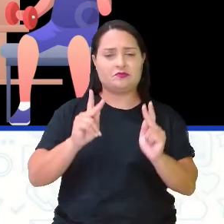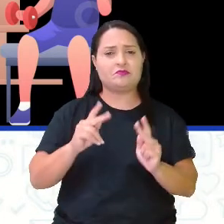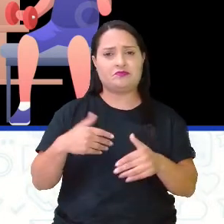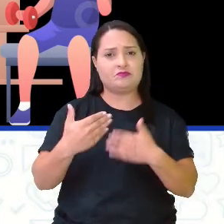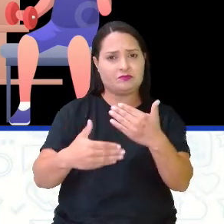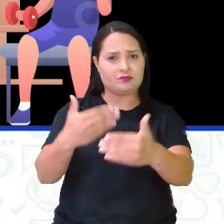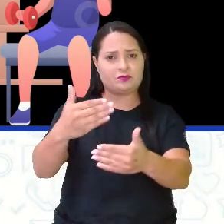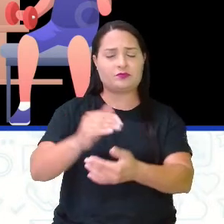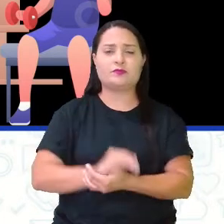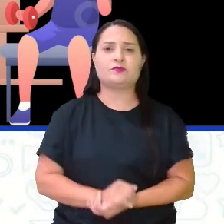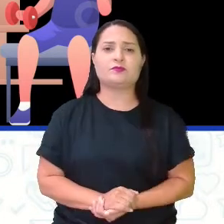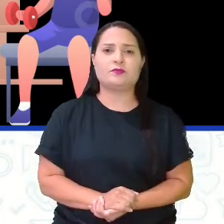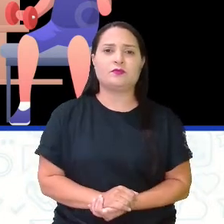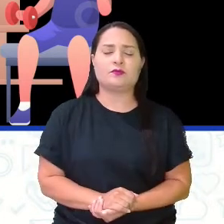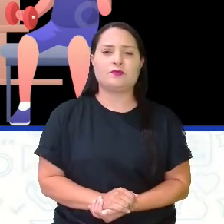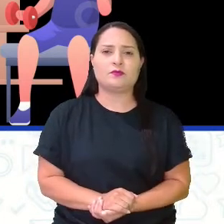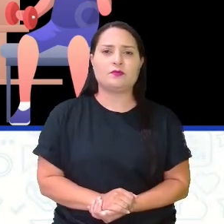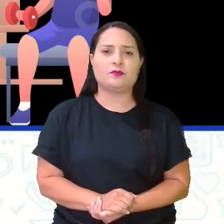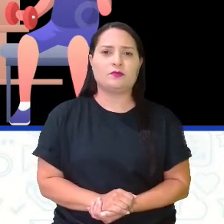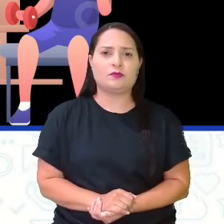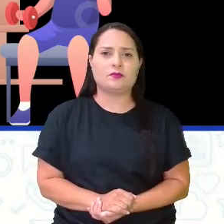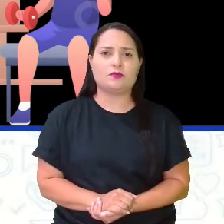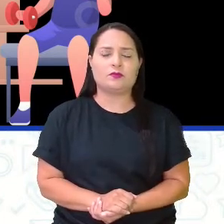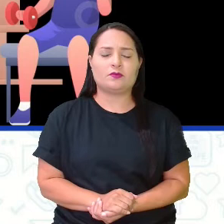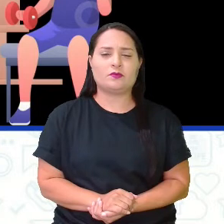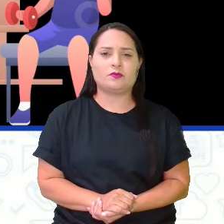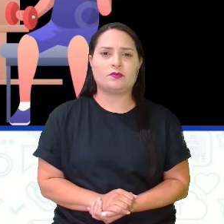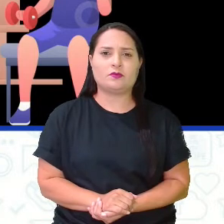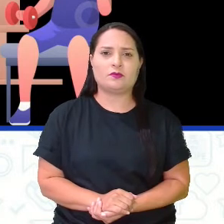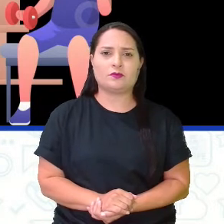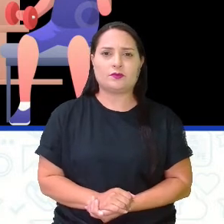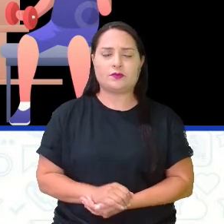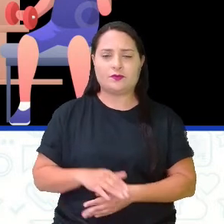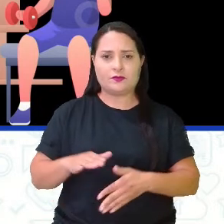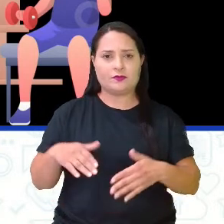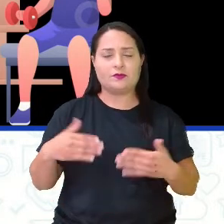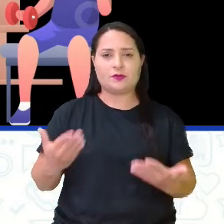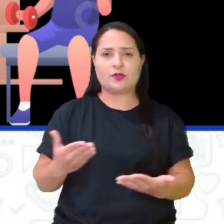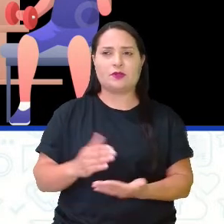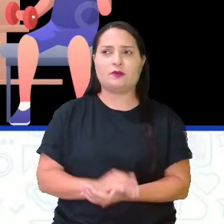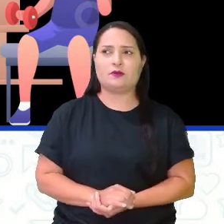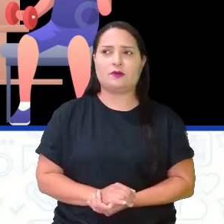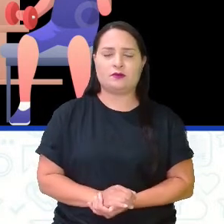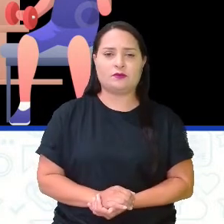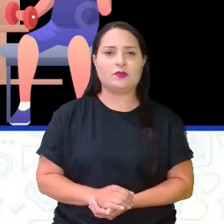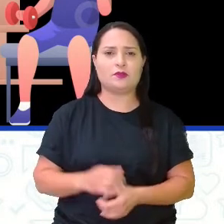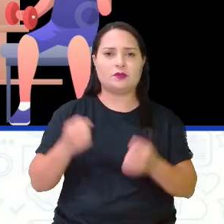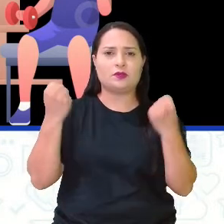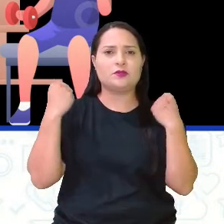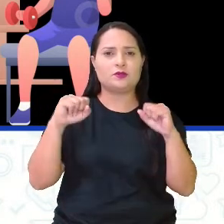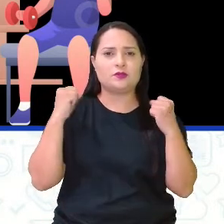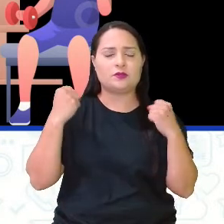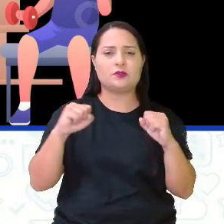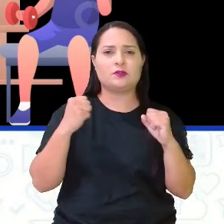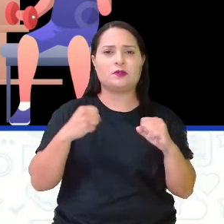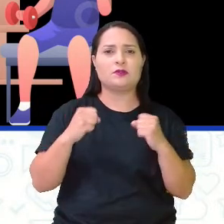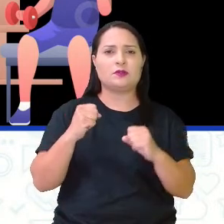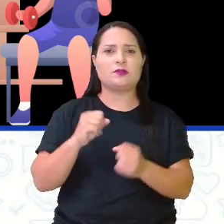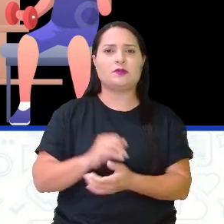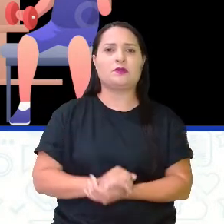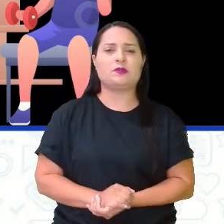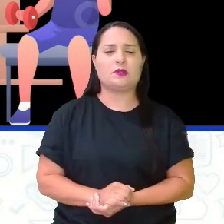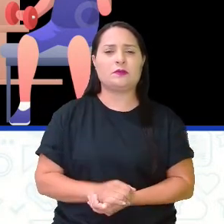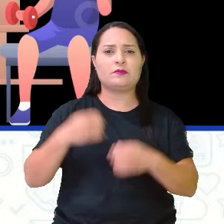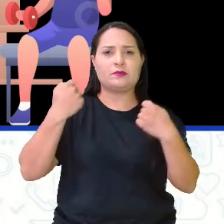direitinho. E aí, para que isso aconteça, né? Essa ginástica, esse exercício, ele